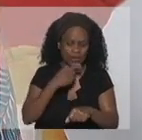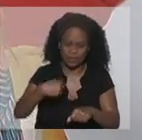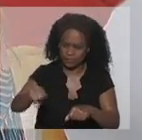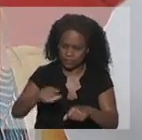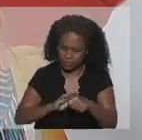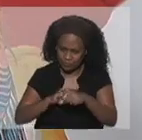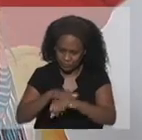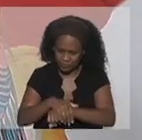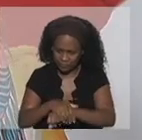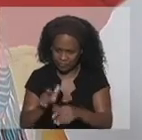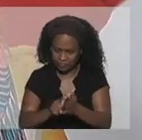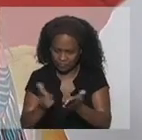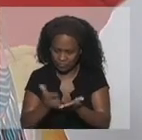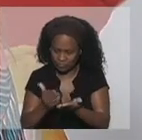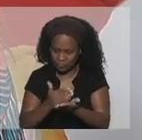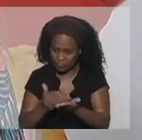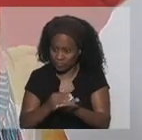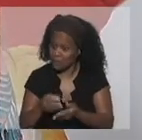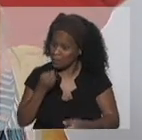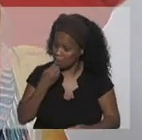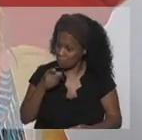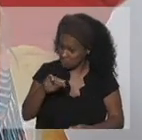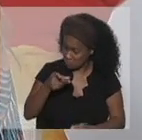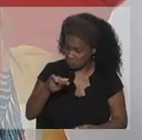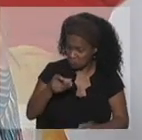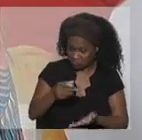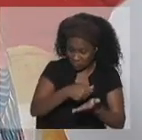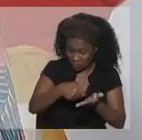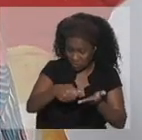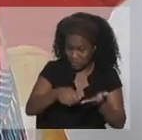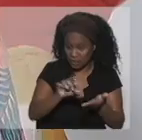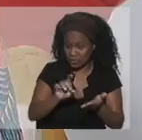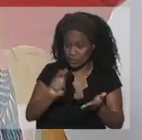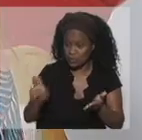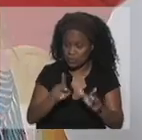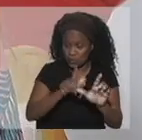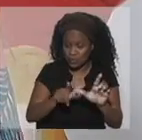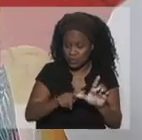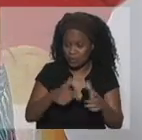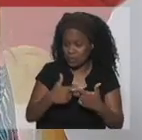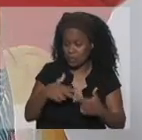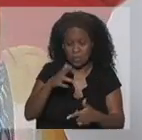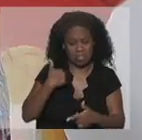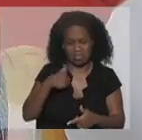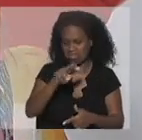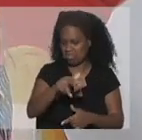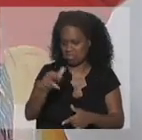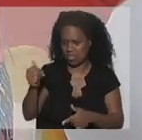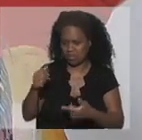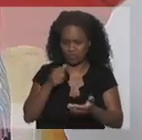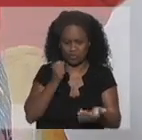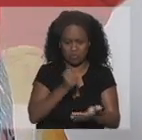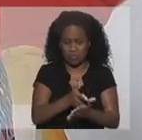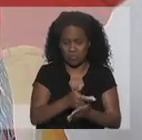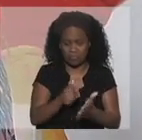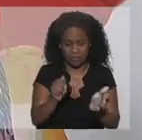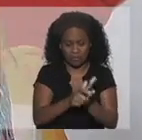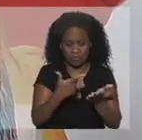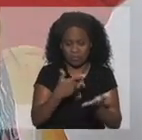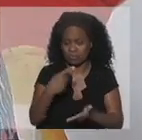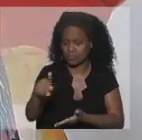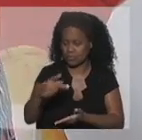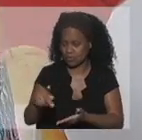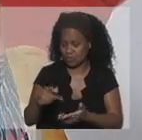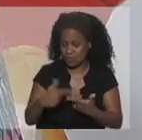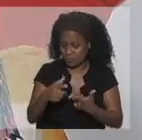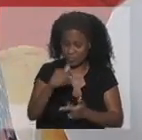pegar um autógrafo com ela na noite de lançamento e falou assim, que bom que você escreve com iniciais, porque eu nunca teria comprado seu livro se eu soubesse que você é